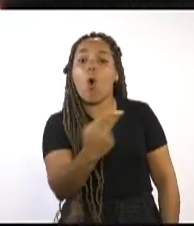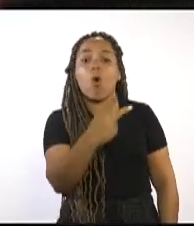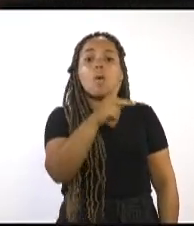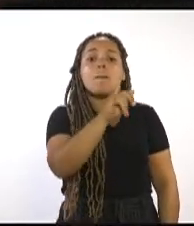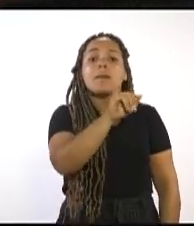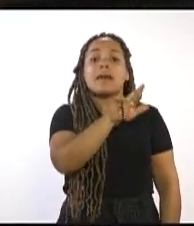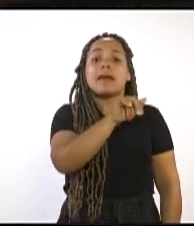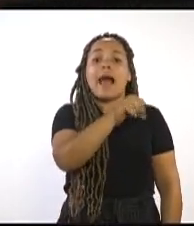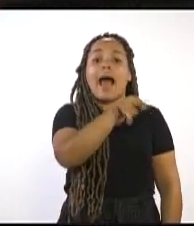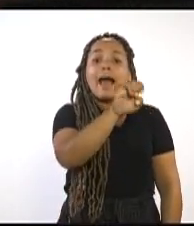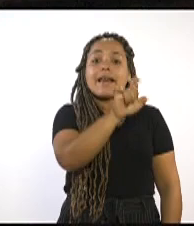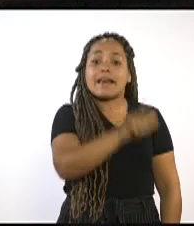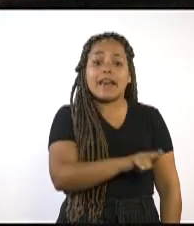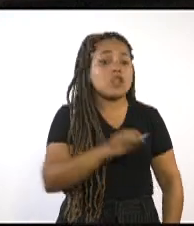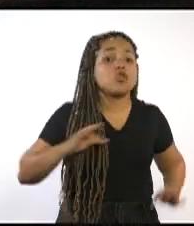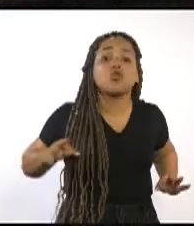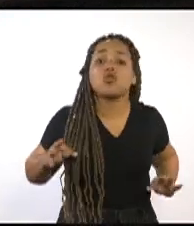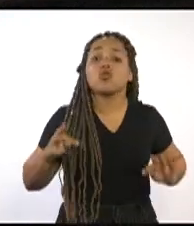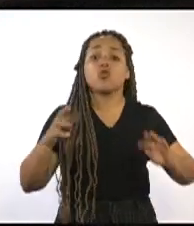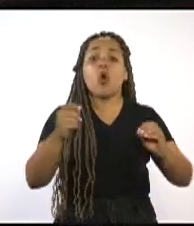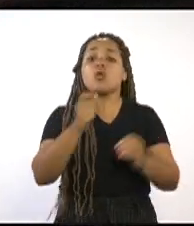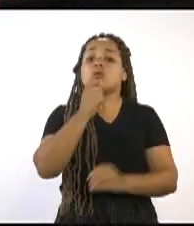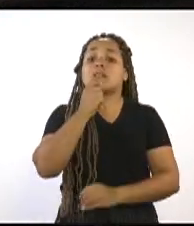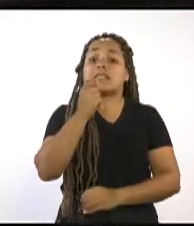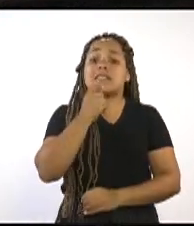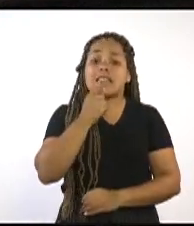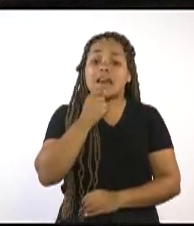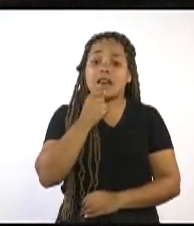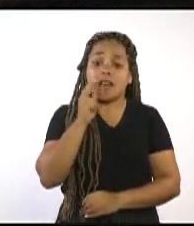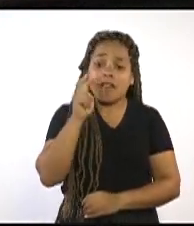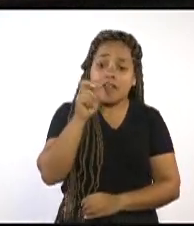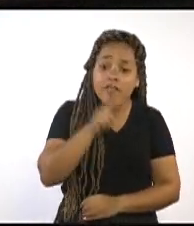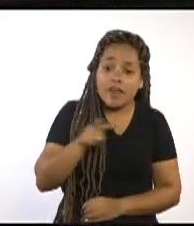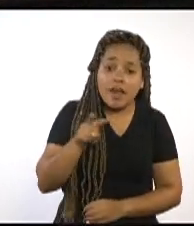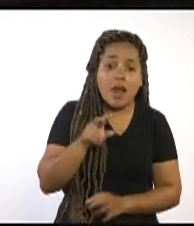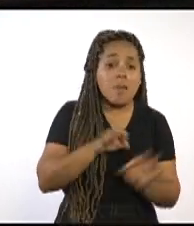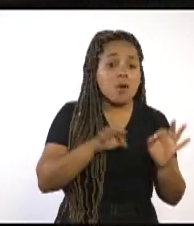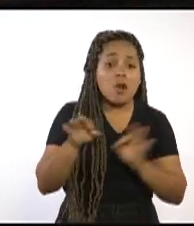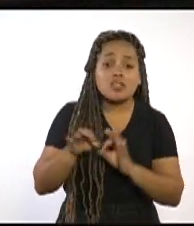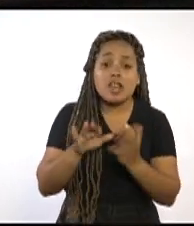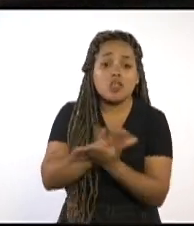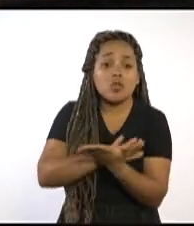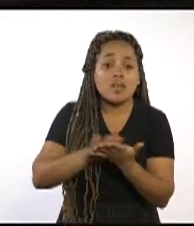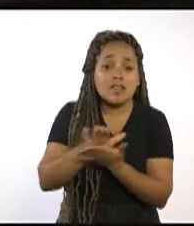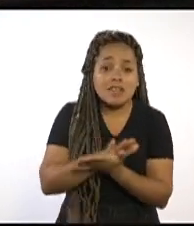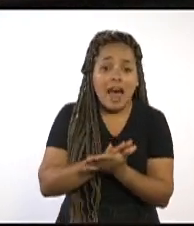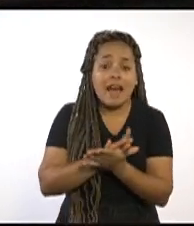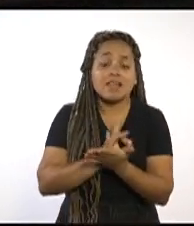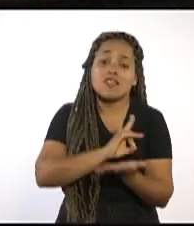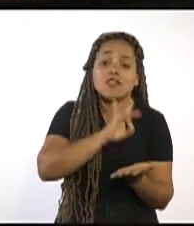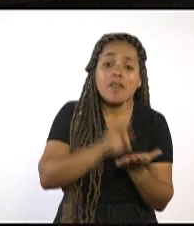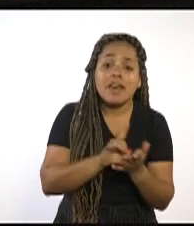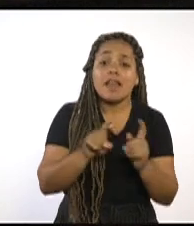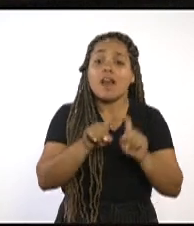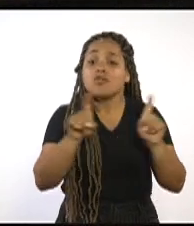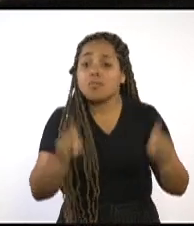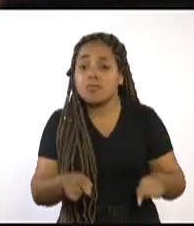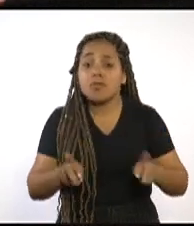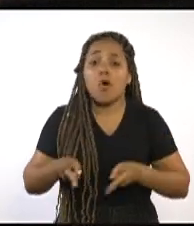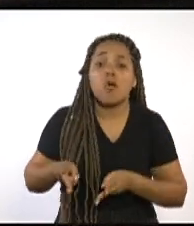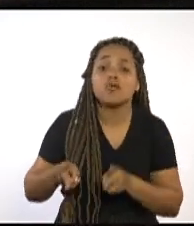têm um projeto executivo continuado de dragagem